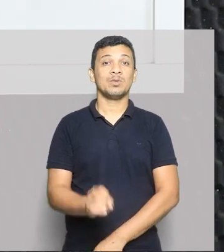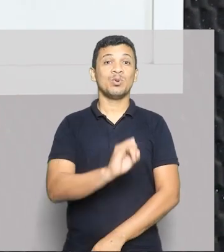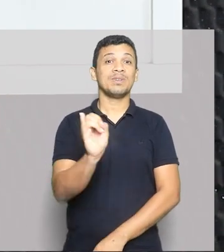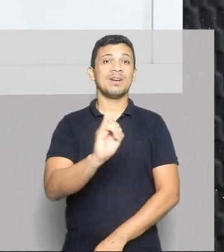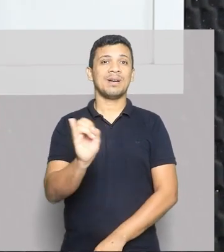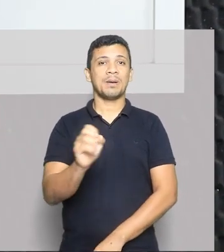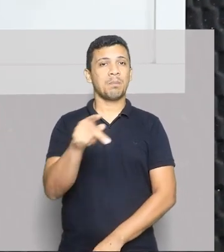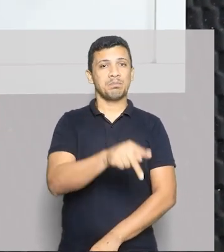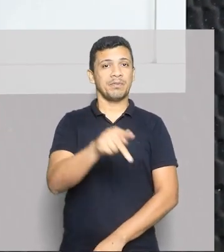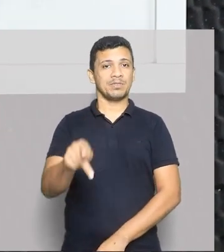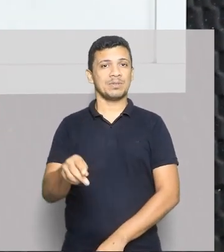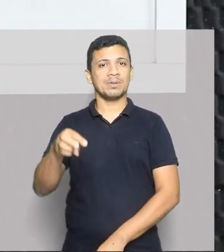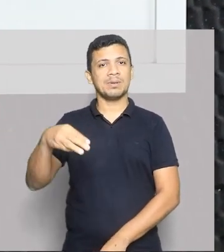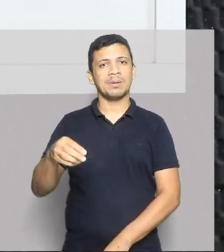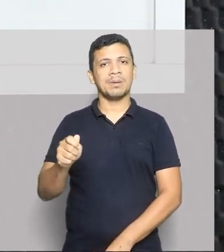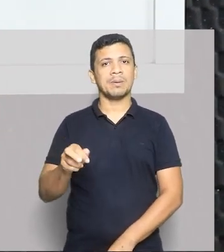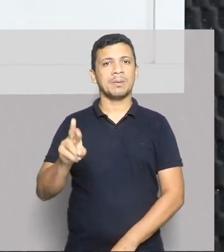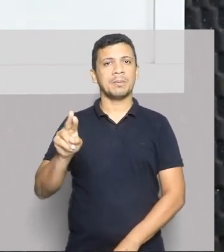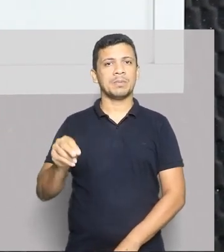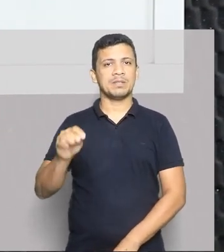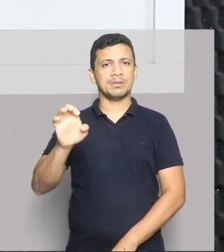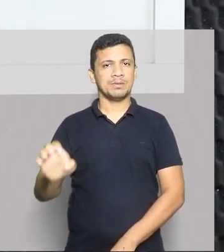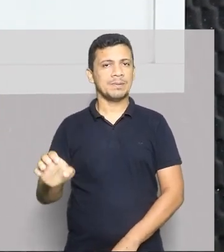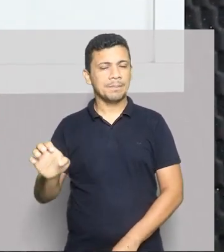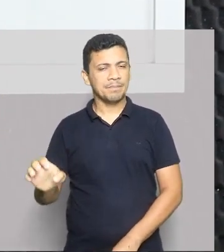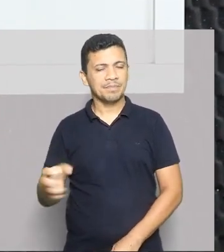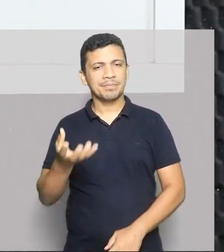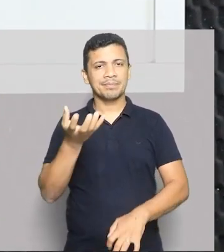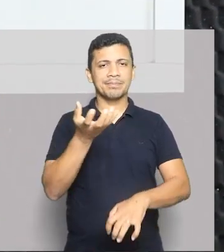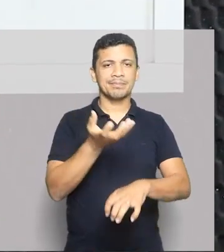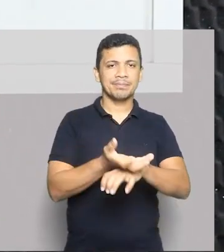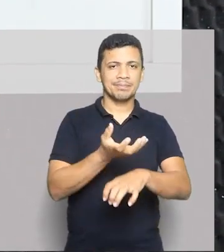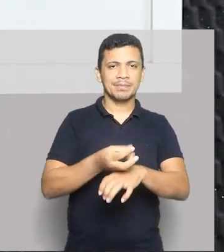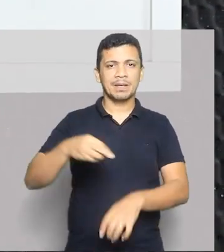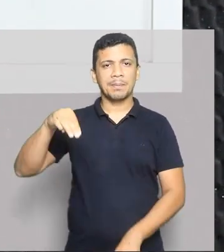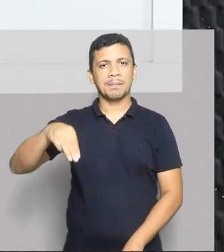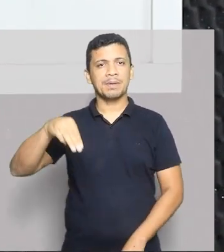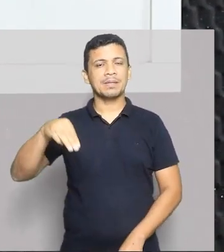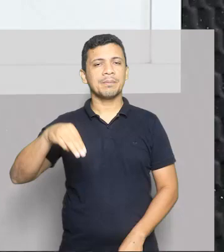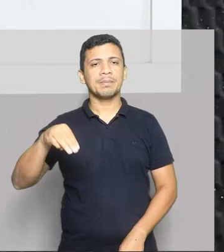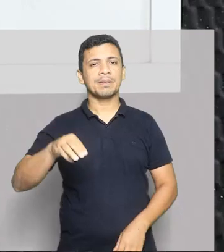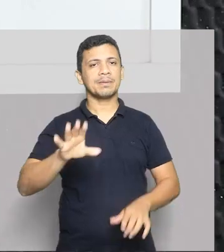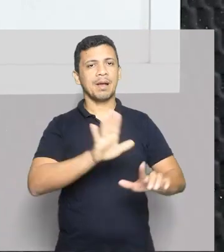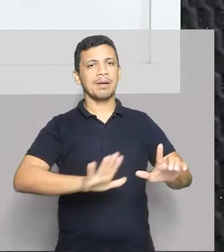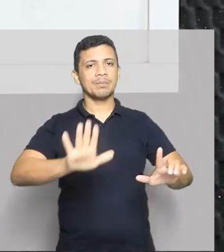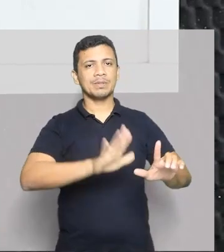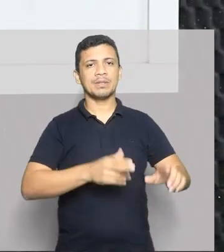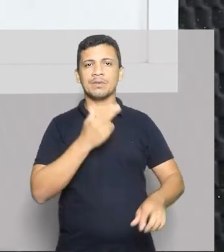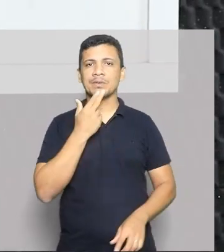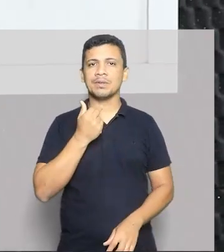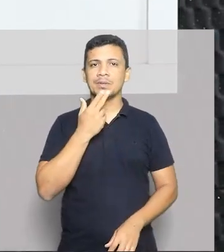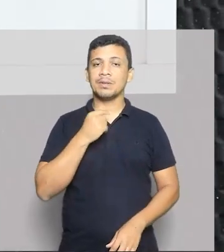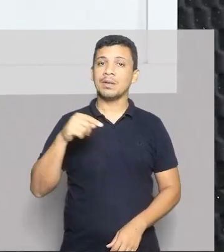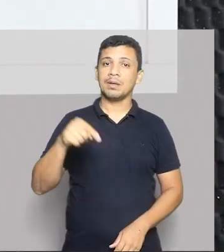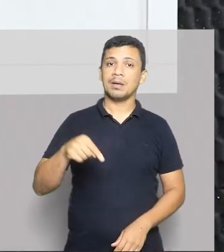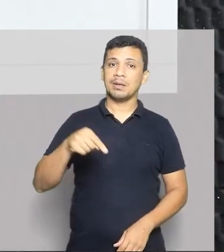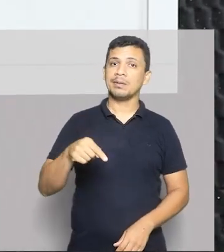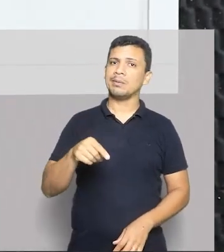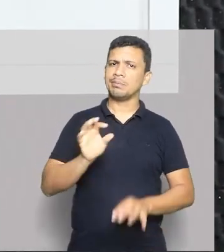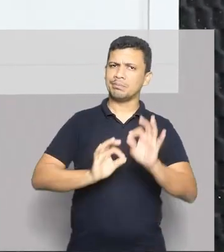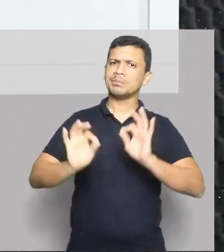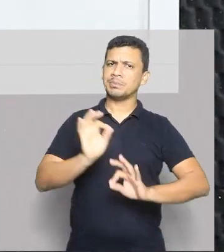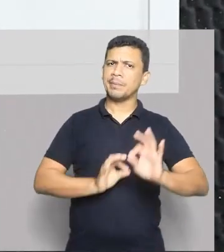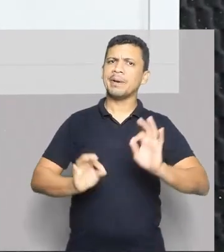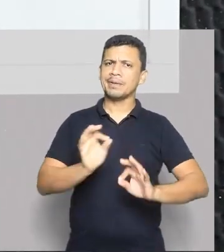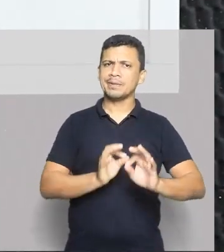Olá pessoal, aqui é o professor Maroni Beckman, professor de matemática da plataforma Gonçalves Dias, na nossa preparação aqui para o Enem dos concursos.